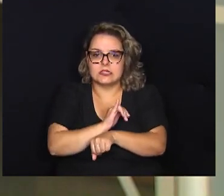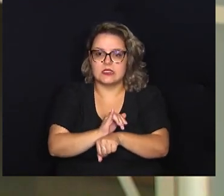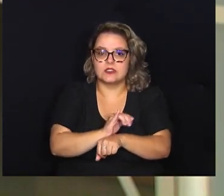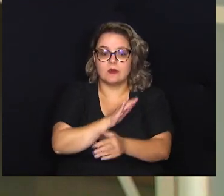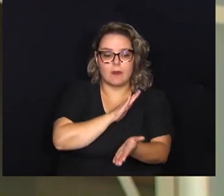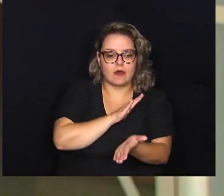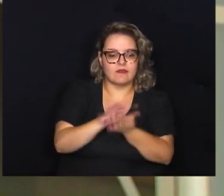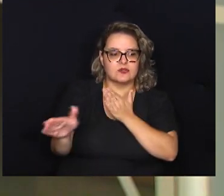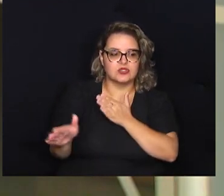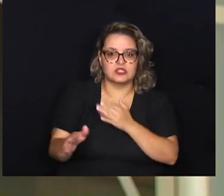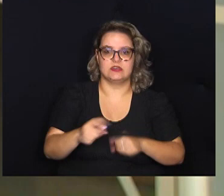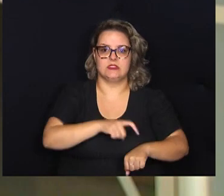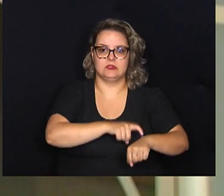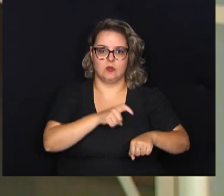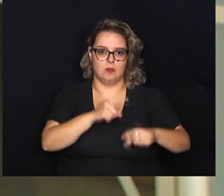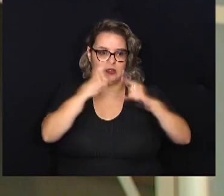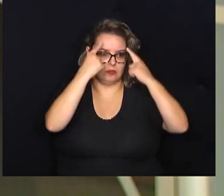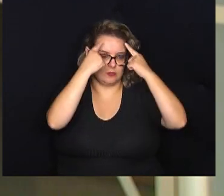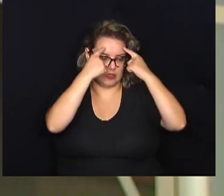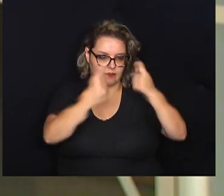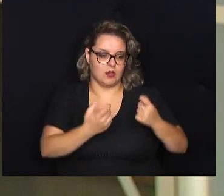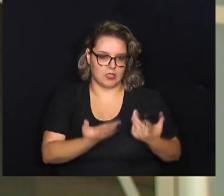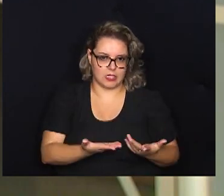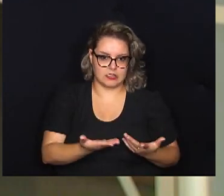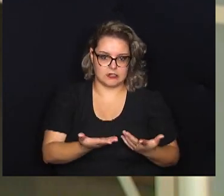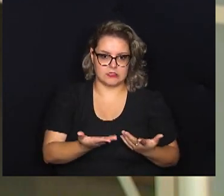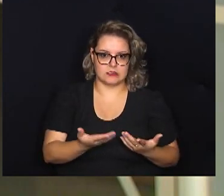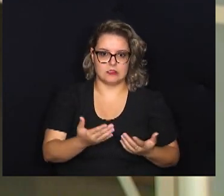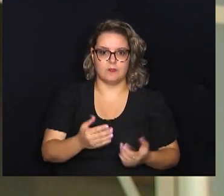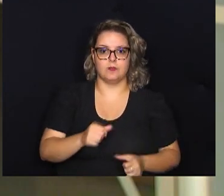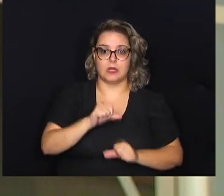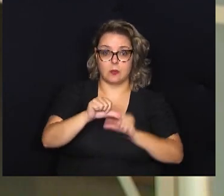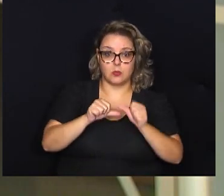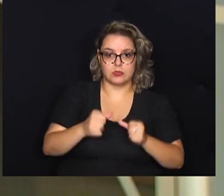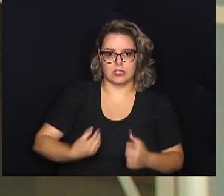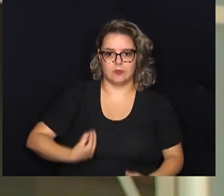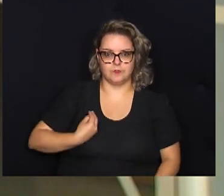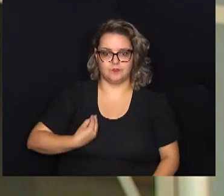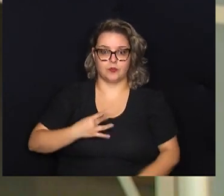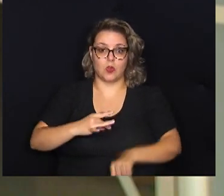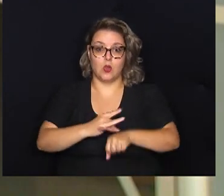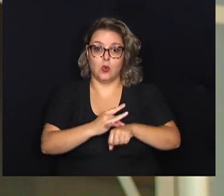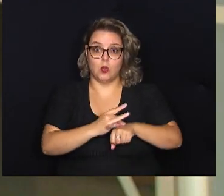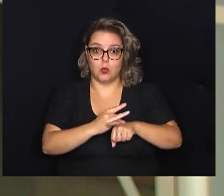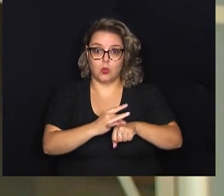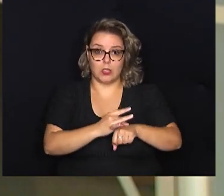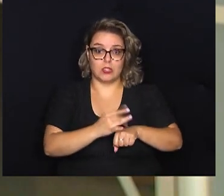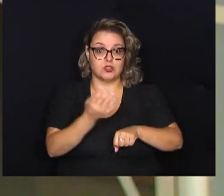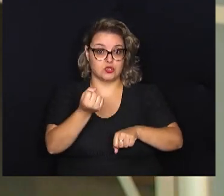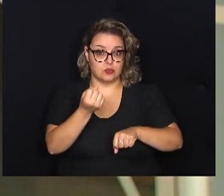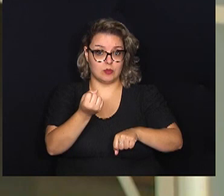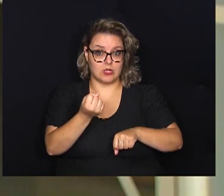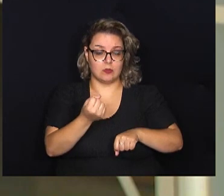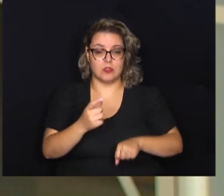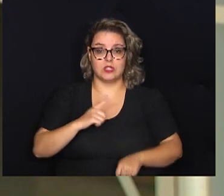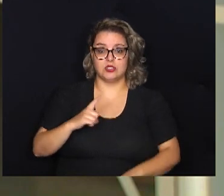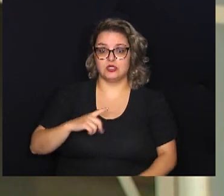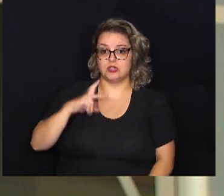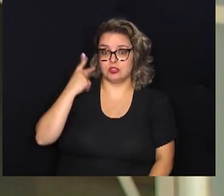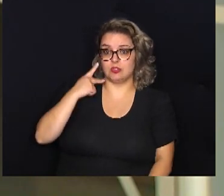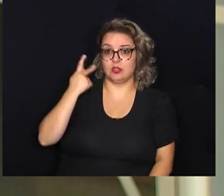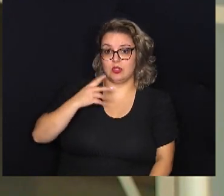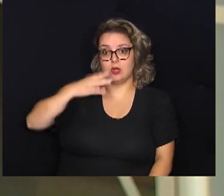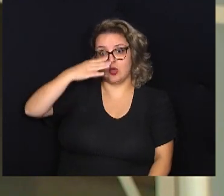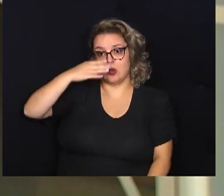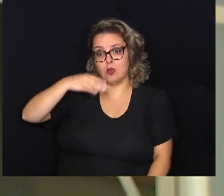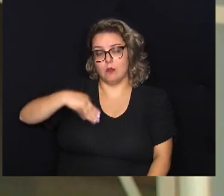de violência, né? E até falando a respeito ainda do Laço Branco, nós tivemos uma lei aqui no município do vereador Marcelo da